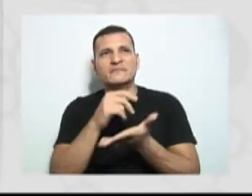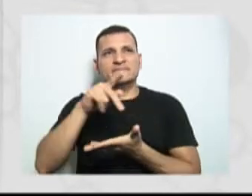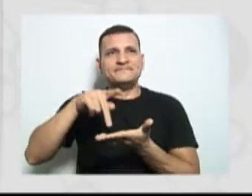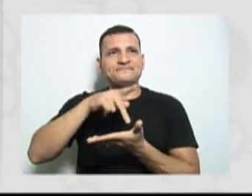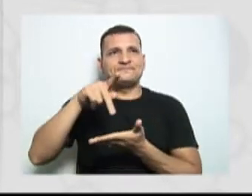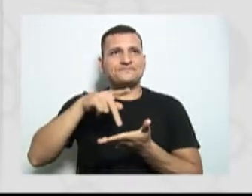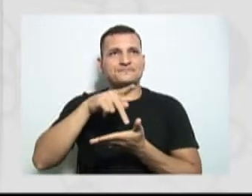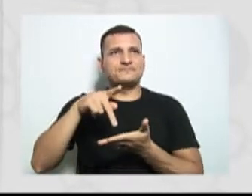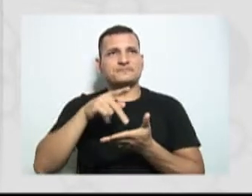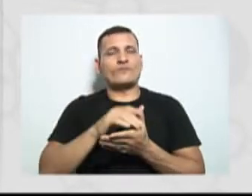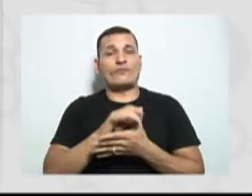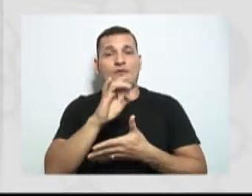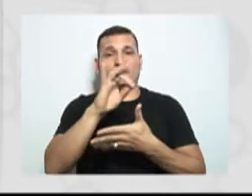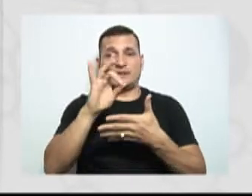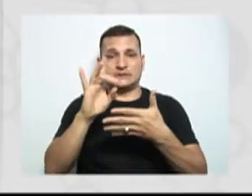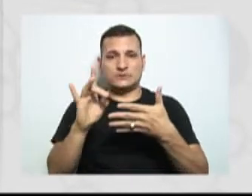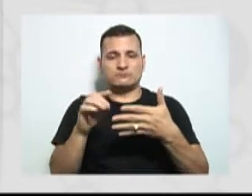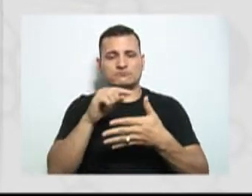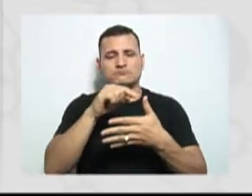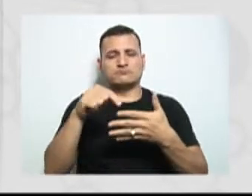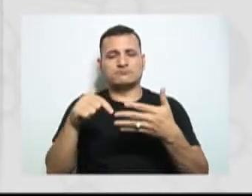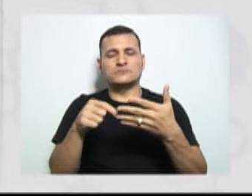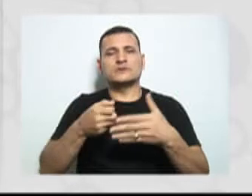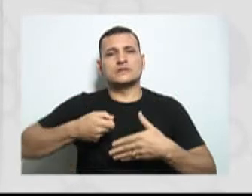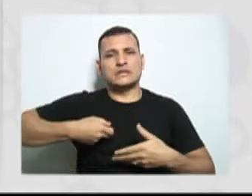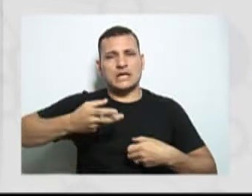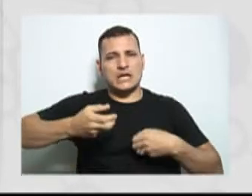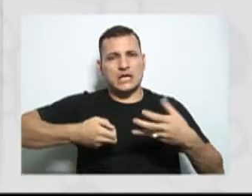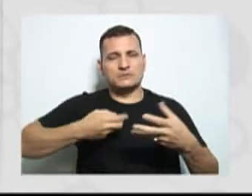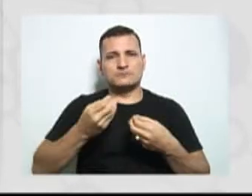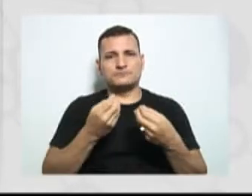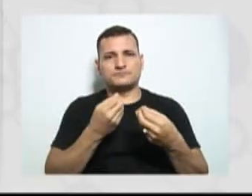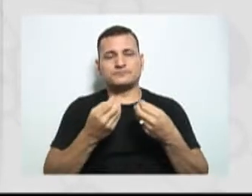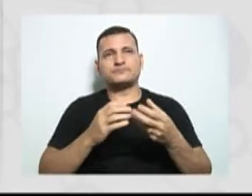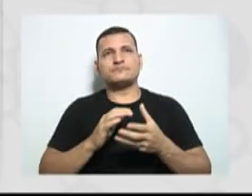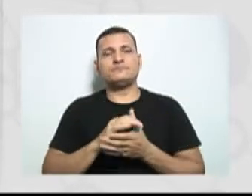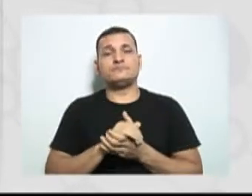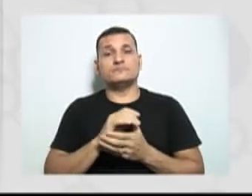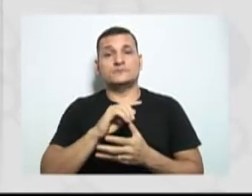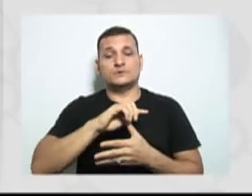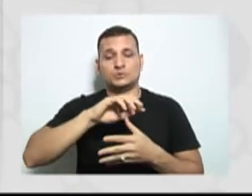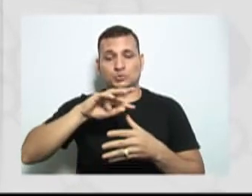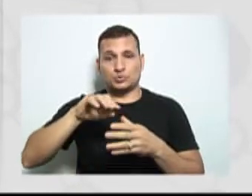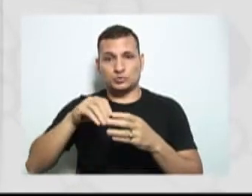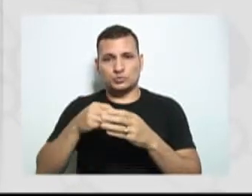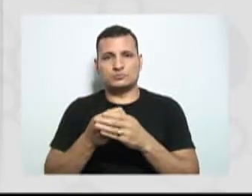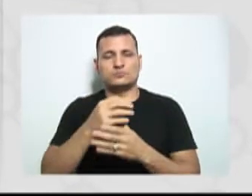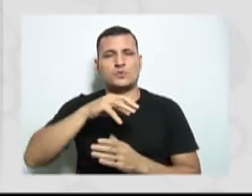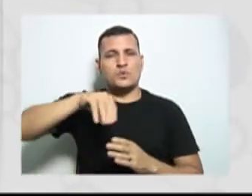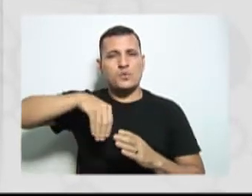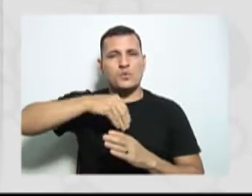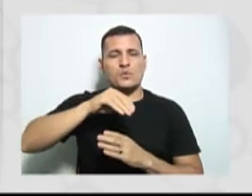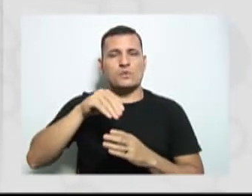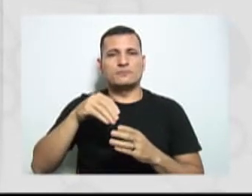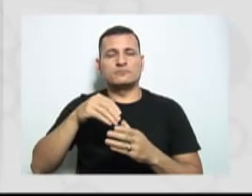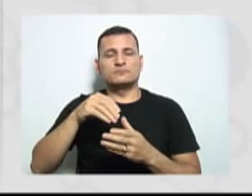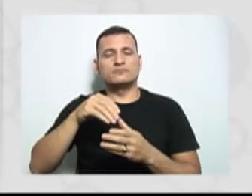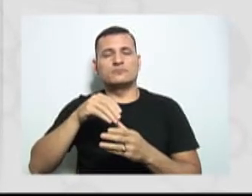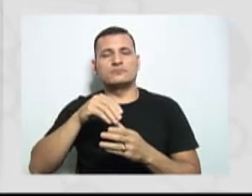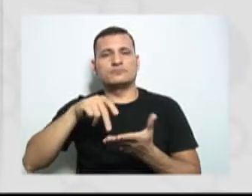com os custos unitários de materiais para confeccionar uma unidade de pudim. Vamos lá para as informações.